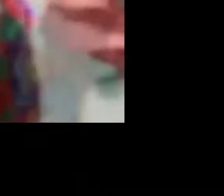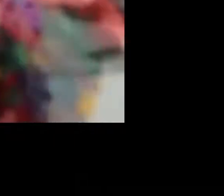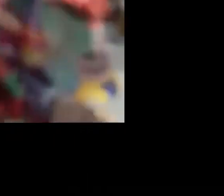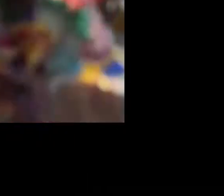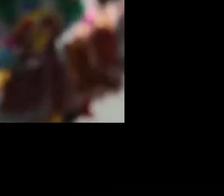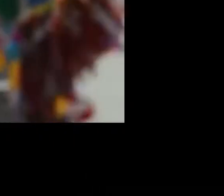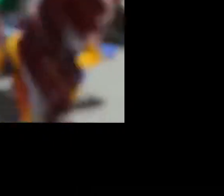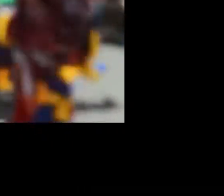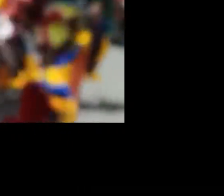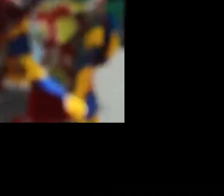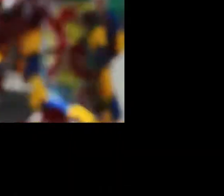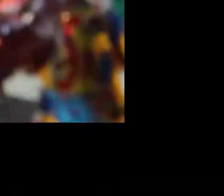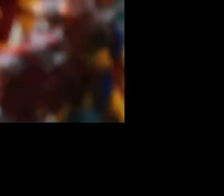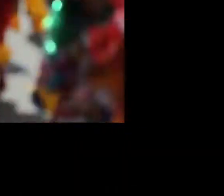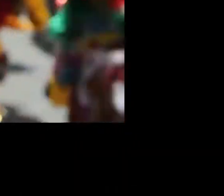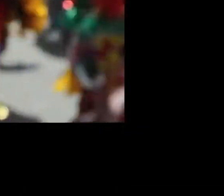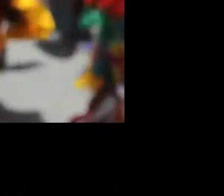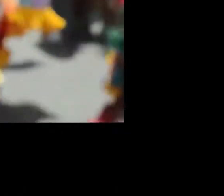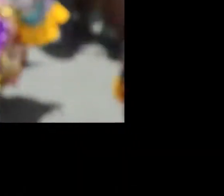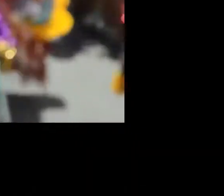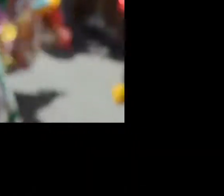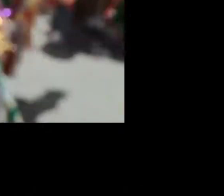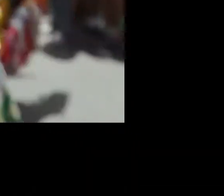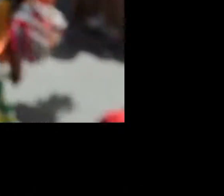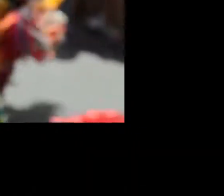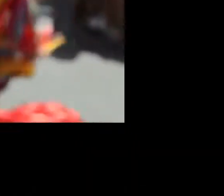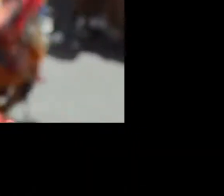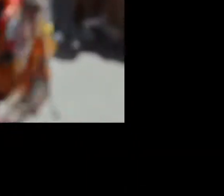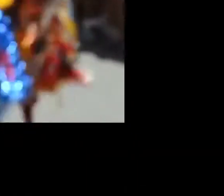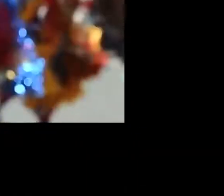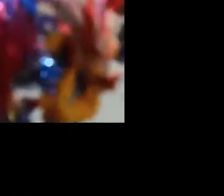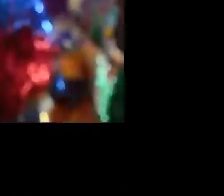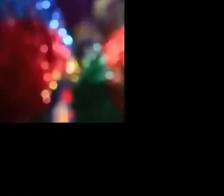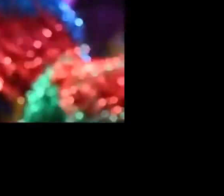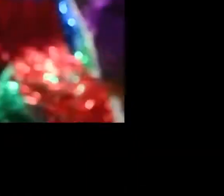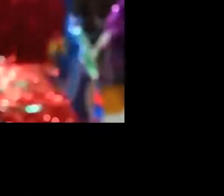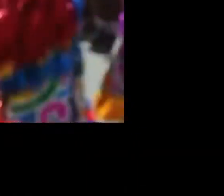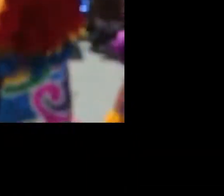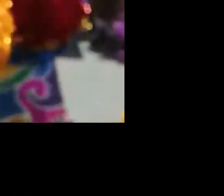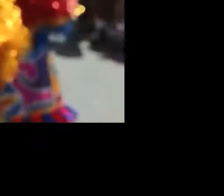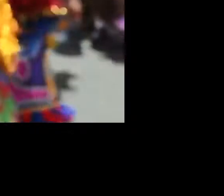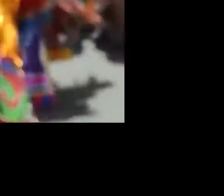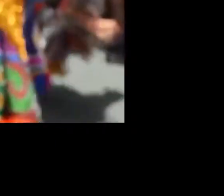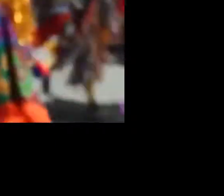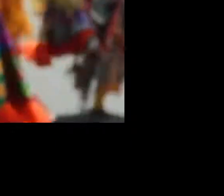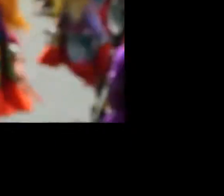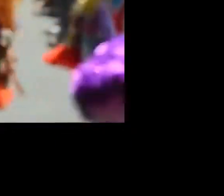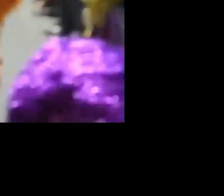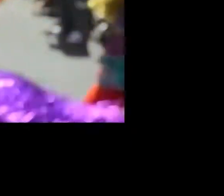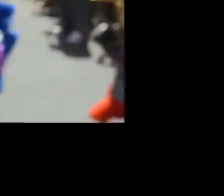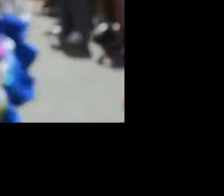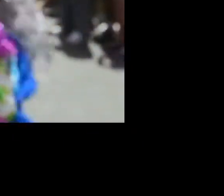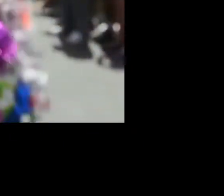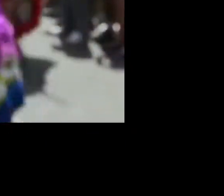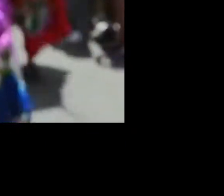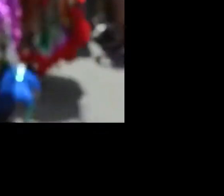E boi misterioso. E boi, chegue logo pra dançar. E boi maravilhoso.